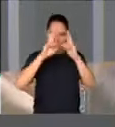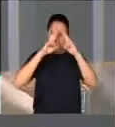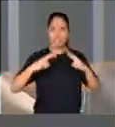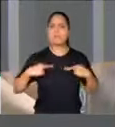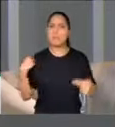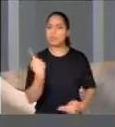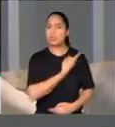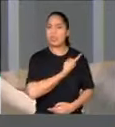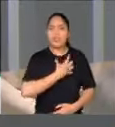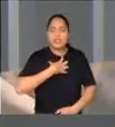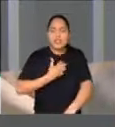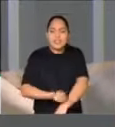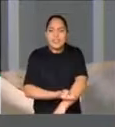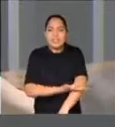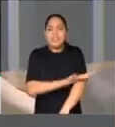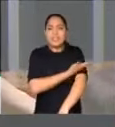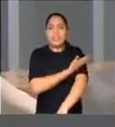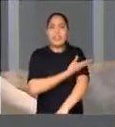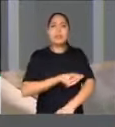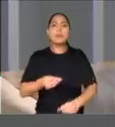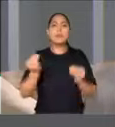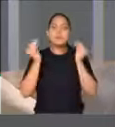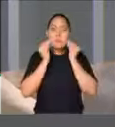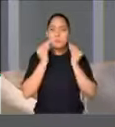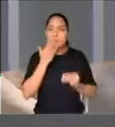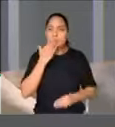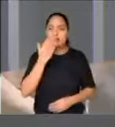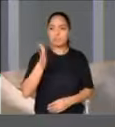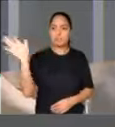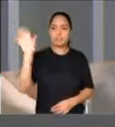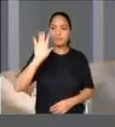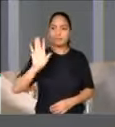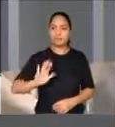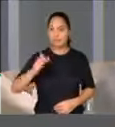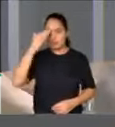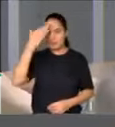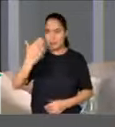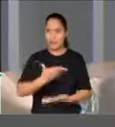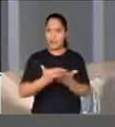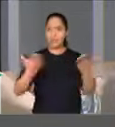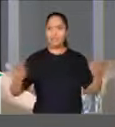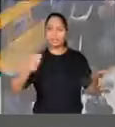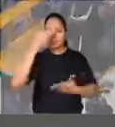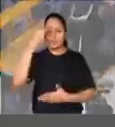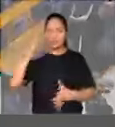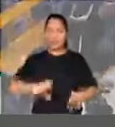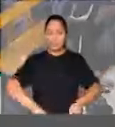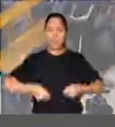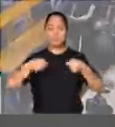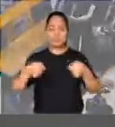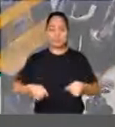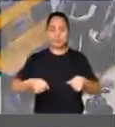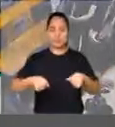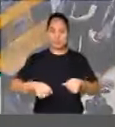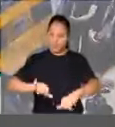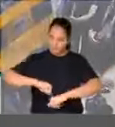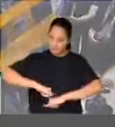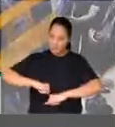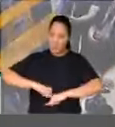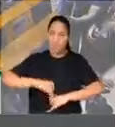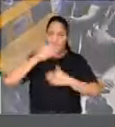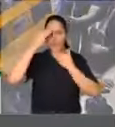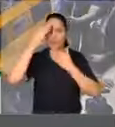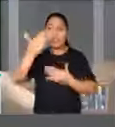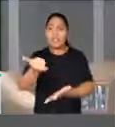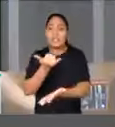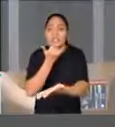desrespeitar. Estou emocionada. Um beijo. Obrigada a todos. Obrigada pelo esforço, pelo sofrimento.